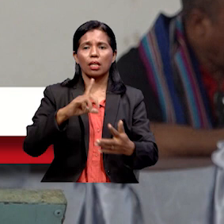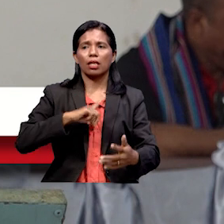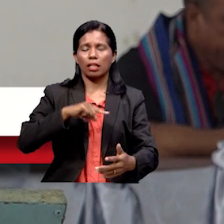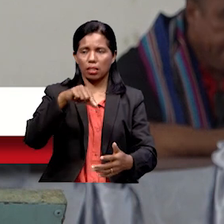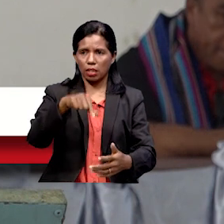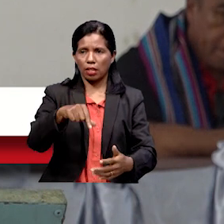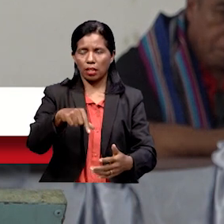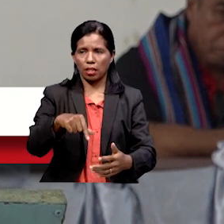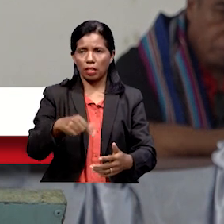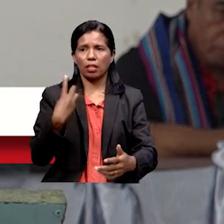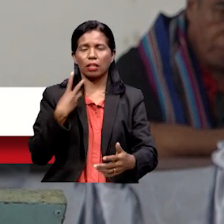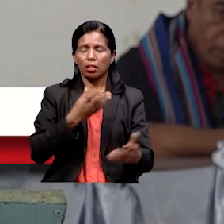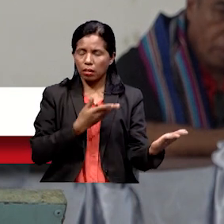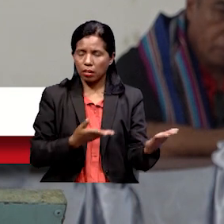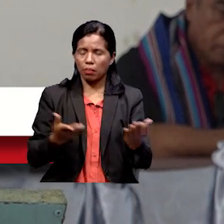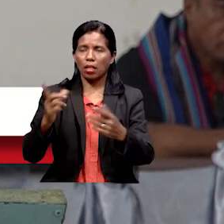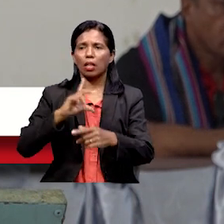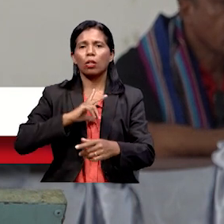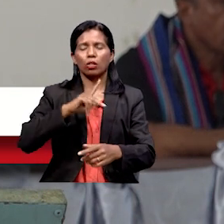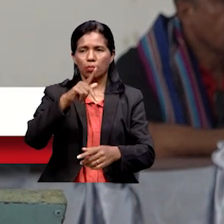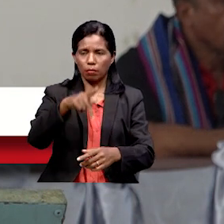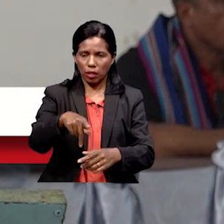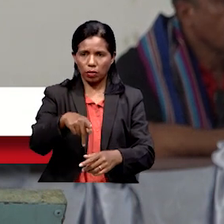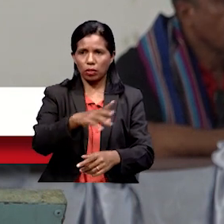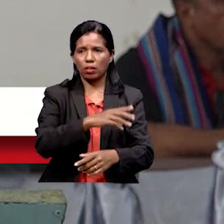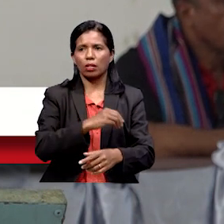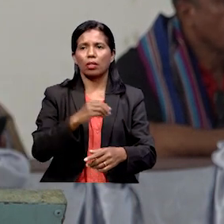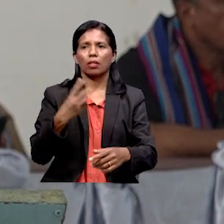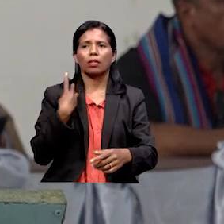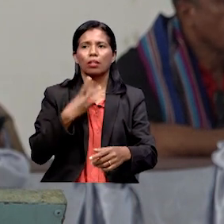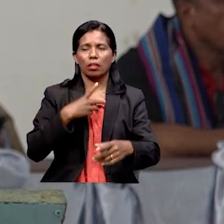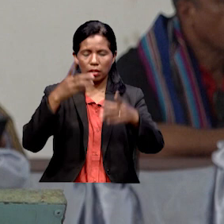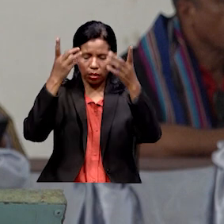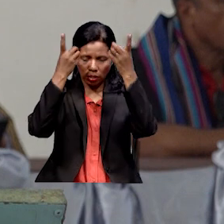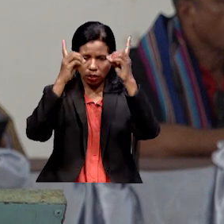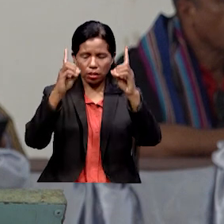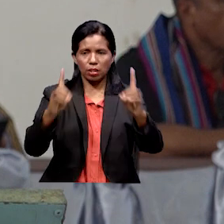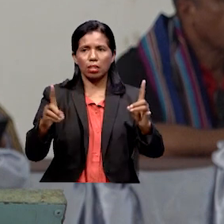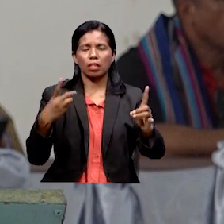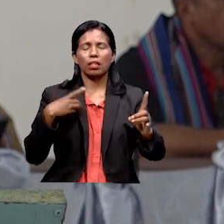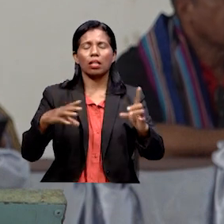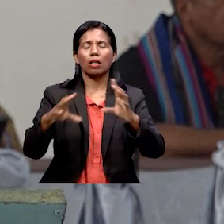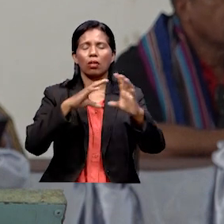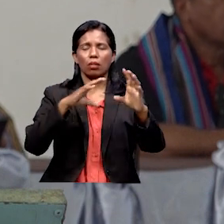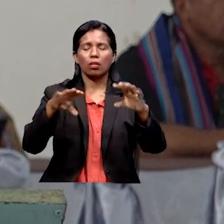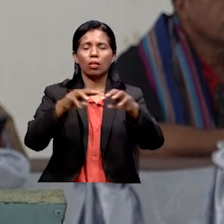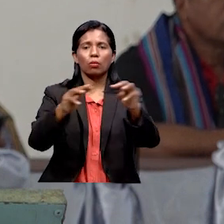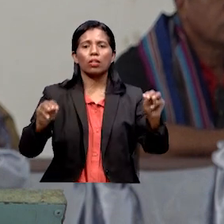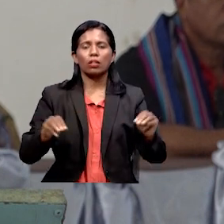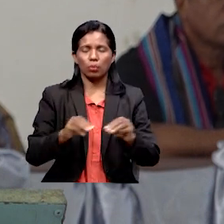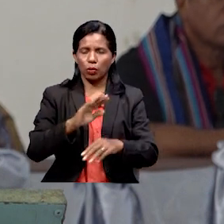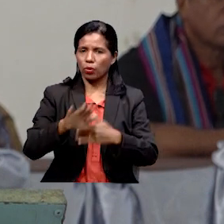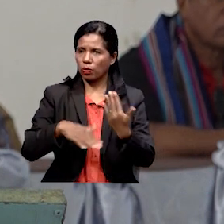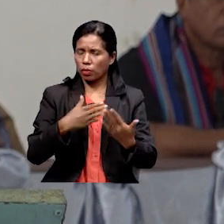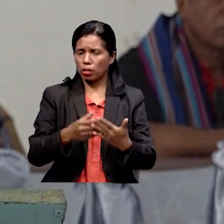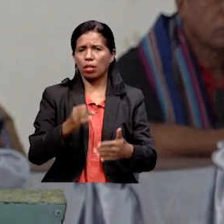Cleortá, se Los Palos, Dili, a tu termina, e tem consolidação, se si e a município todo. E a